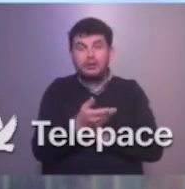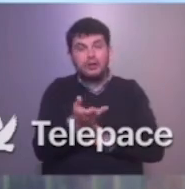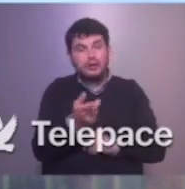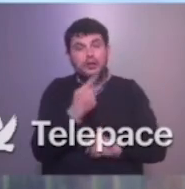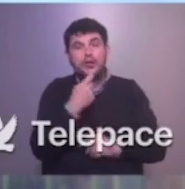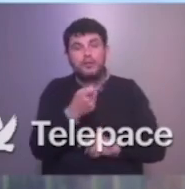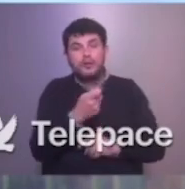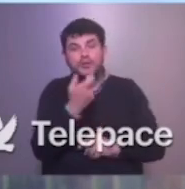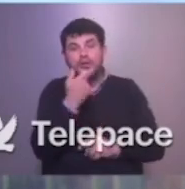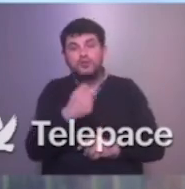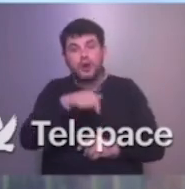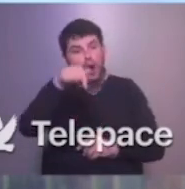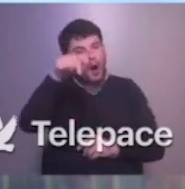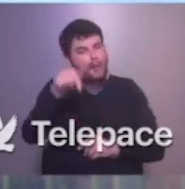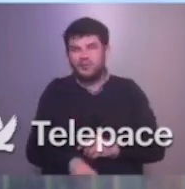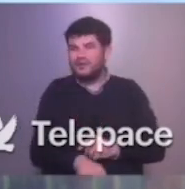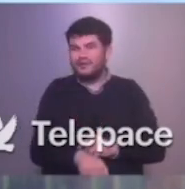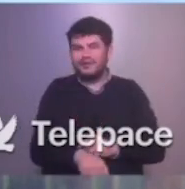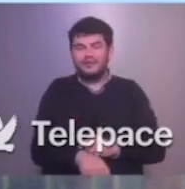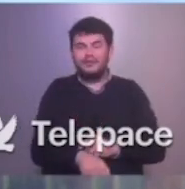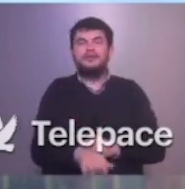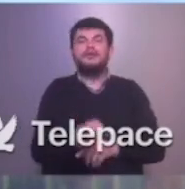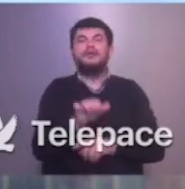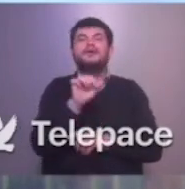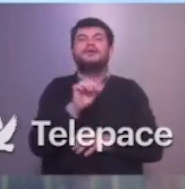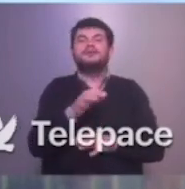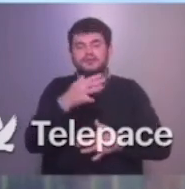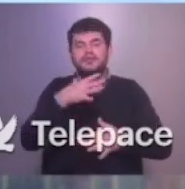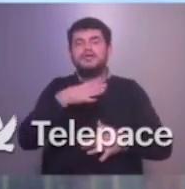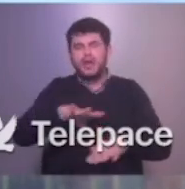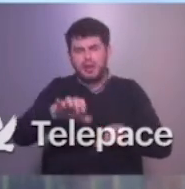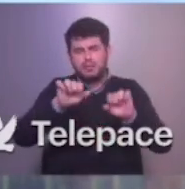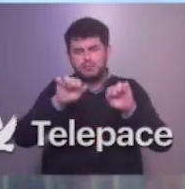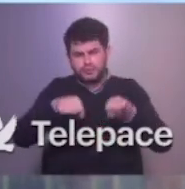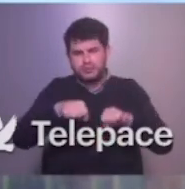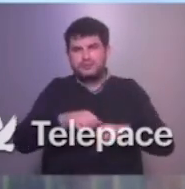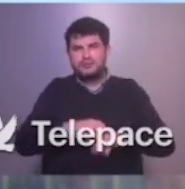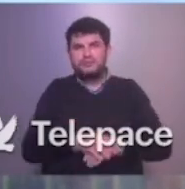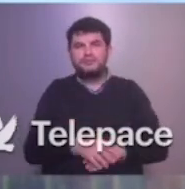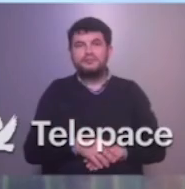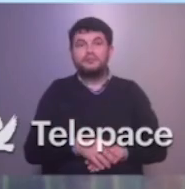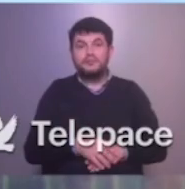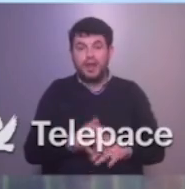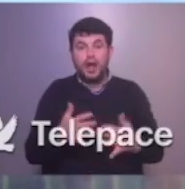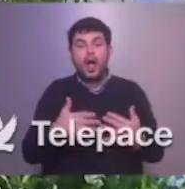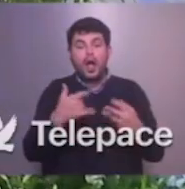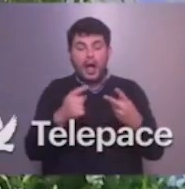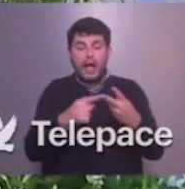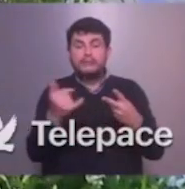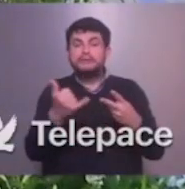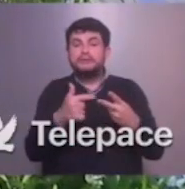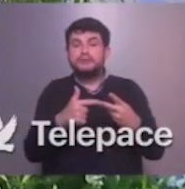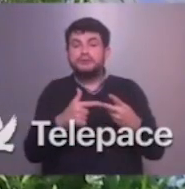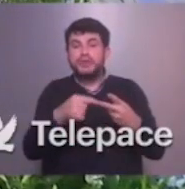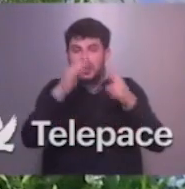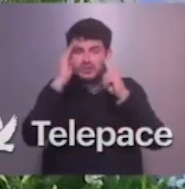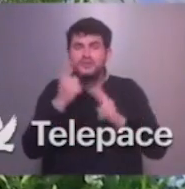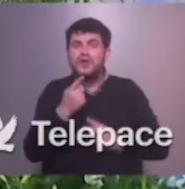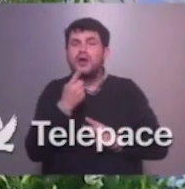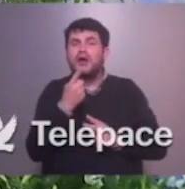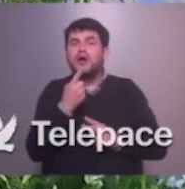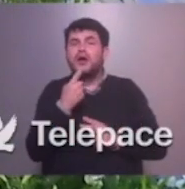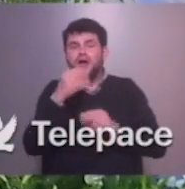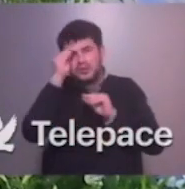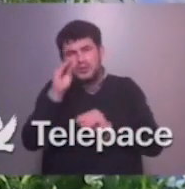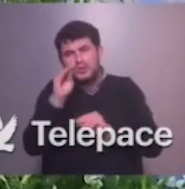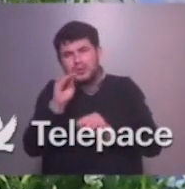E esta pergunta-resposta foi imediata, com o seu queremos sim. E a seguir, Nossa Senhora fez-lhes